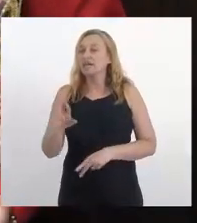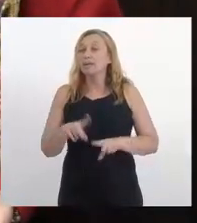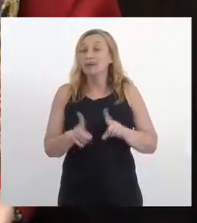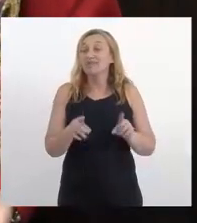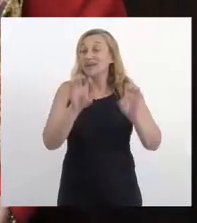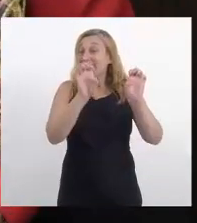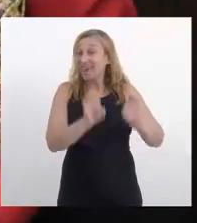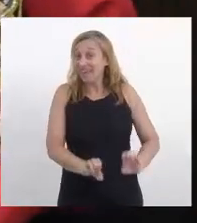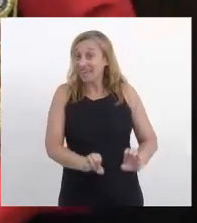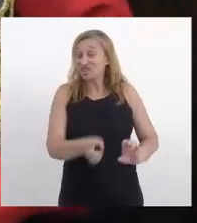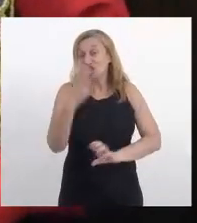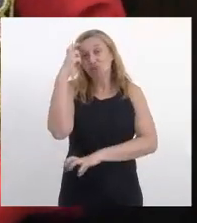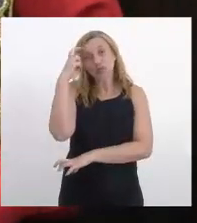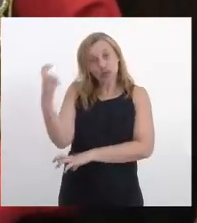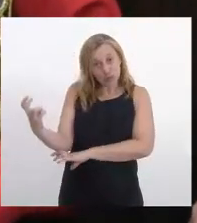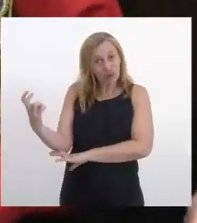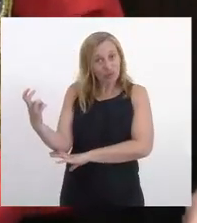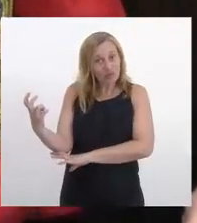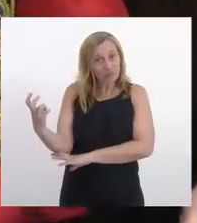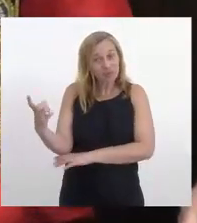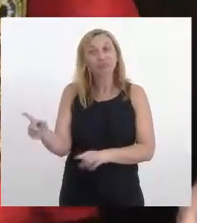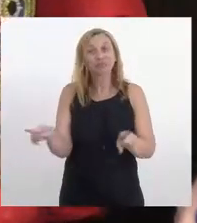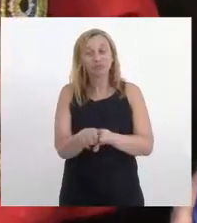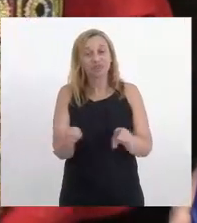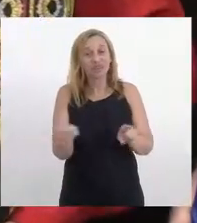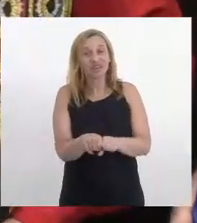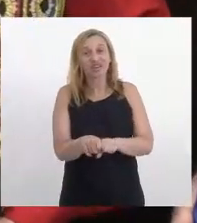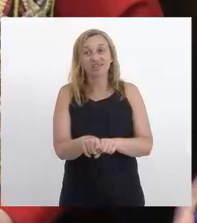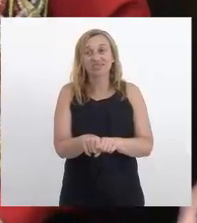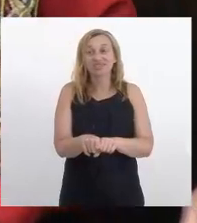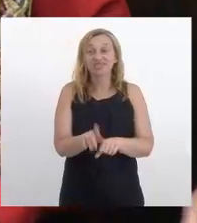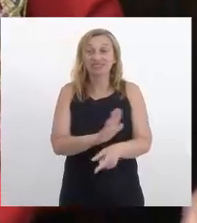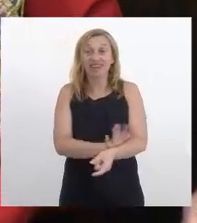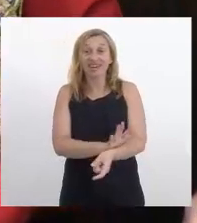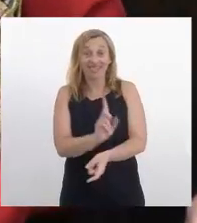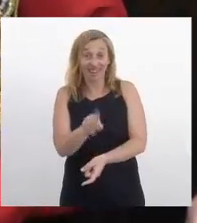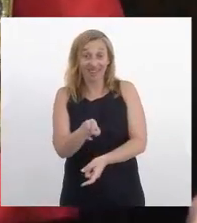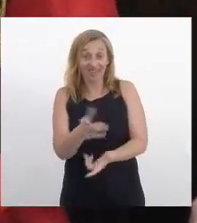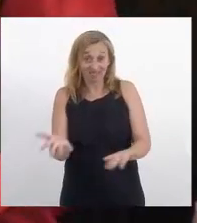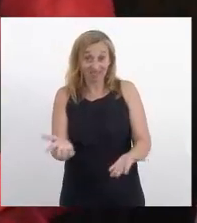ética também e cultural, e também de raça, né?